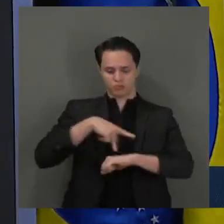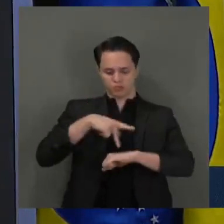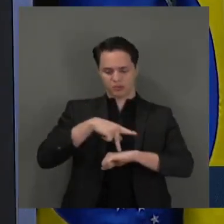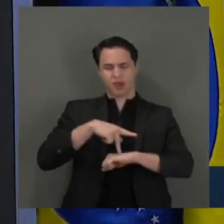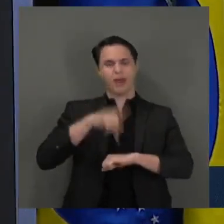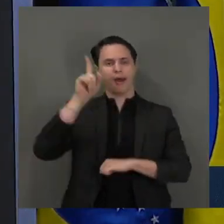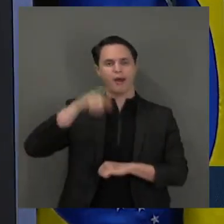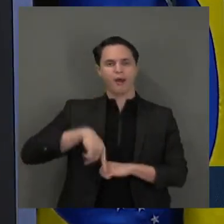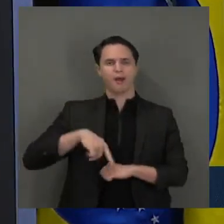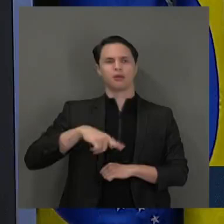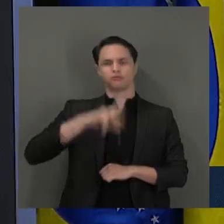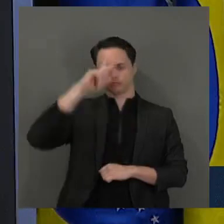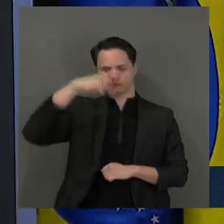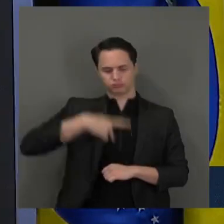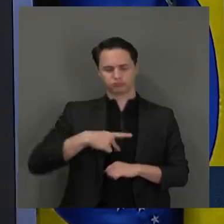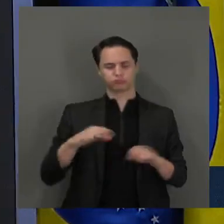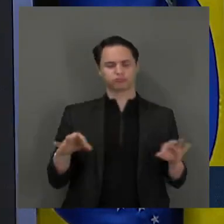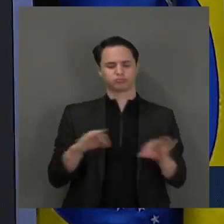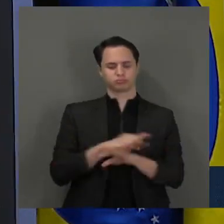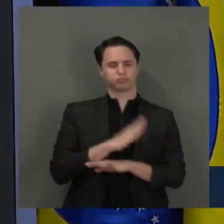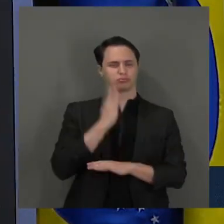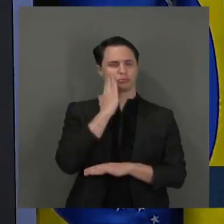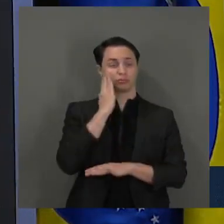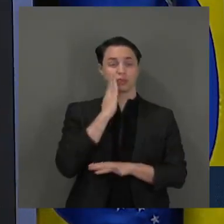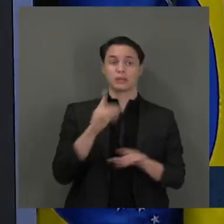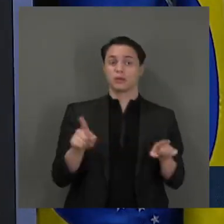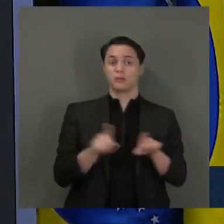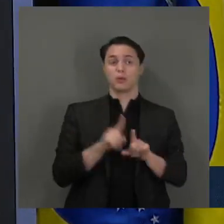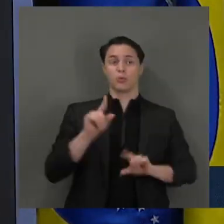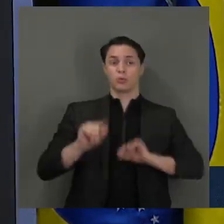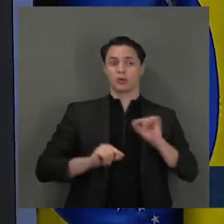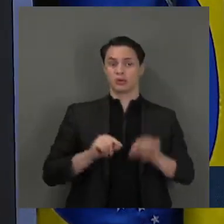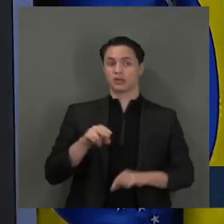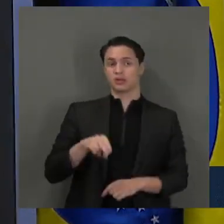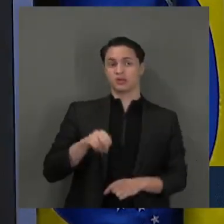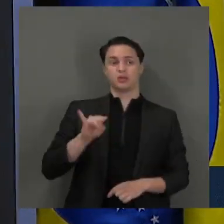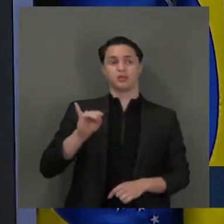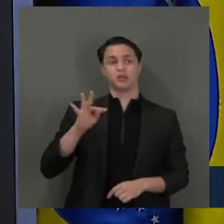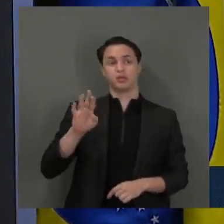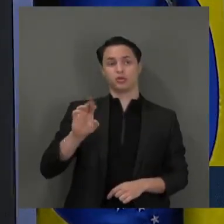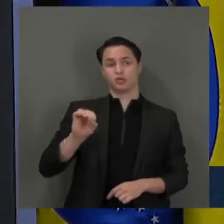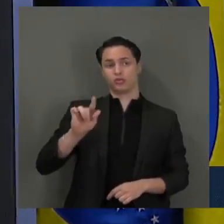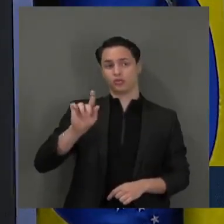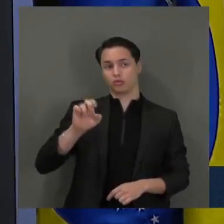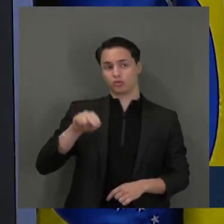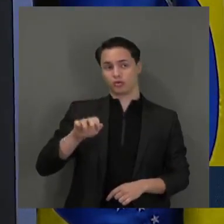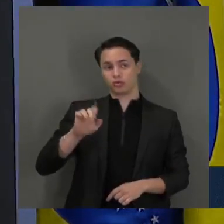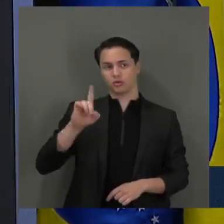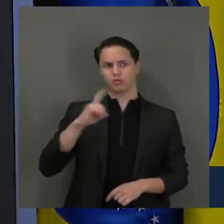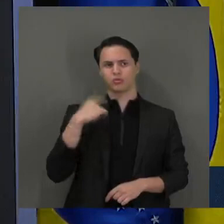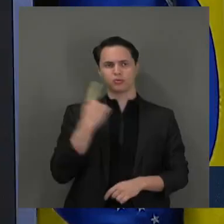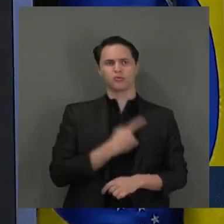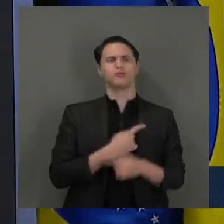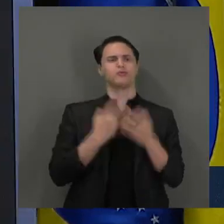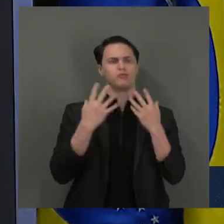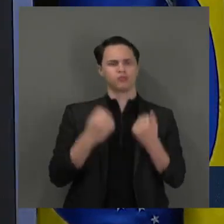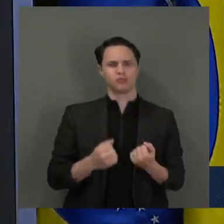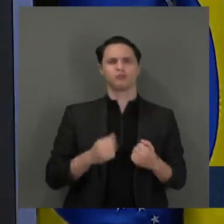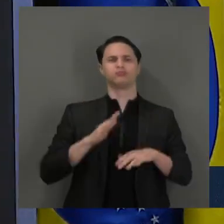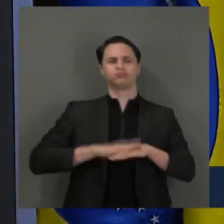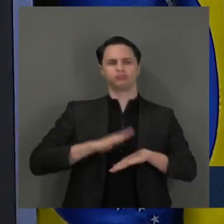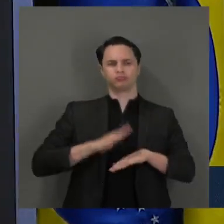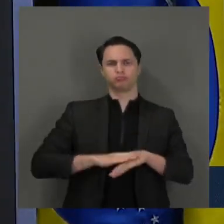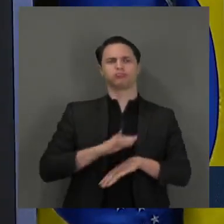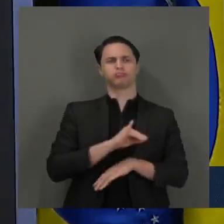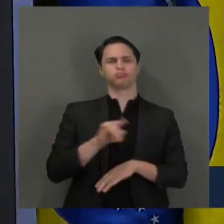país autossuficiente, inclusive de nitrogenados, e nós vamos fazer, estejam